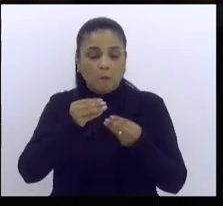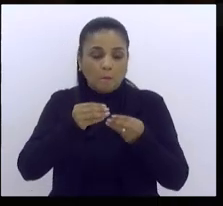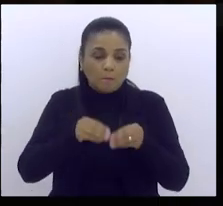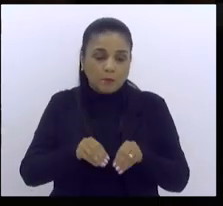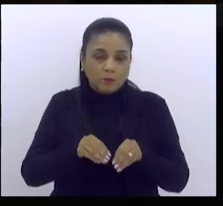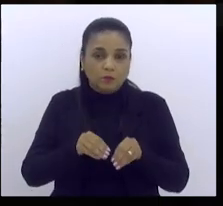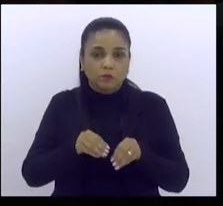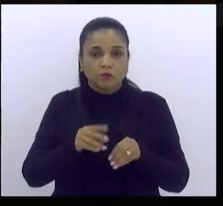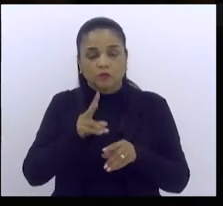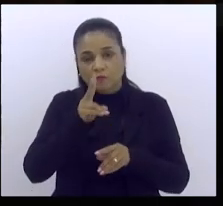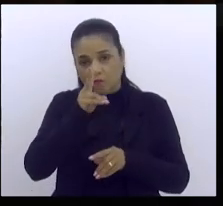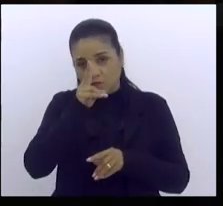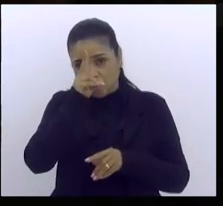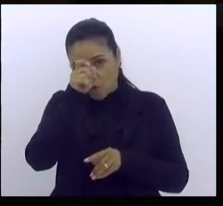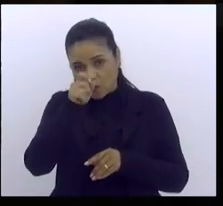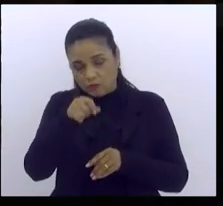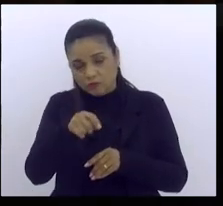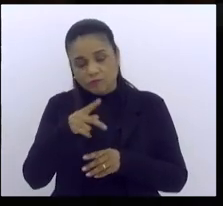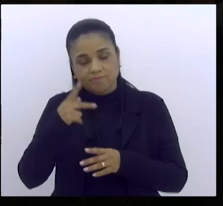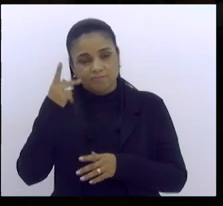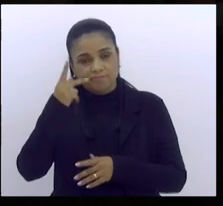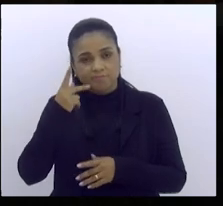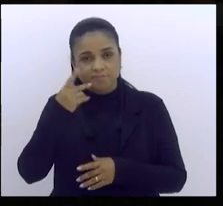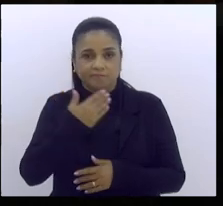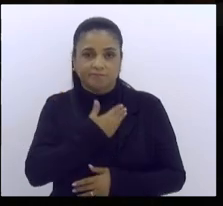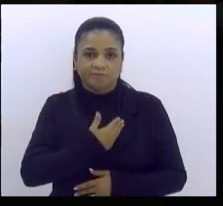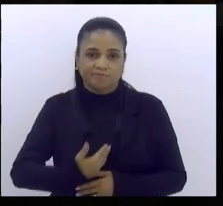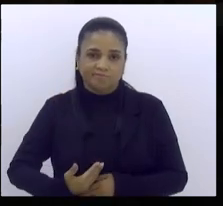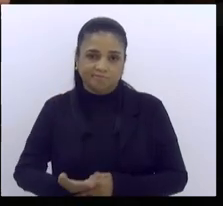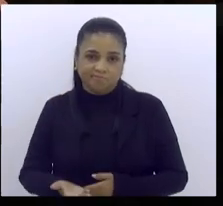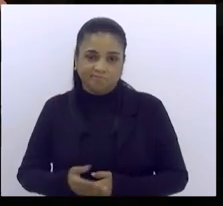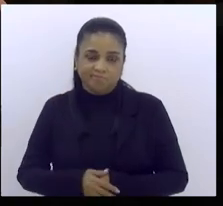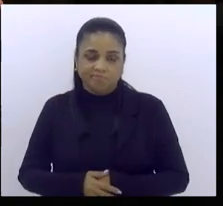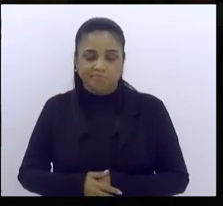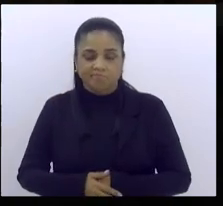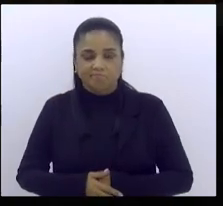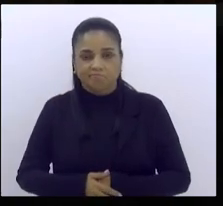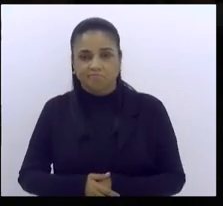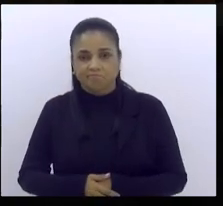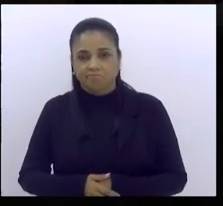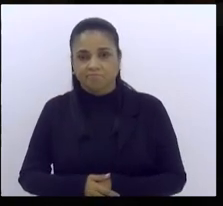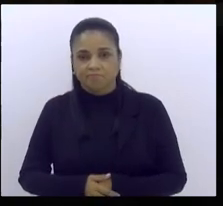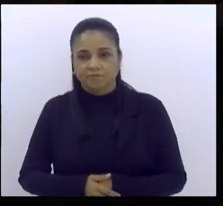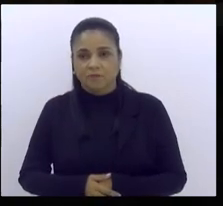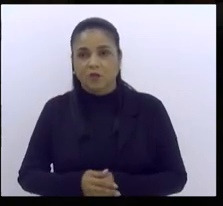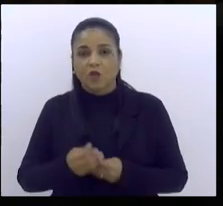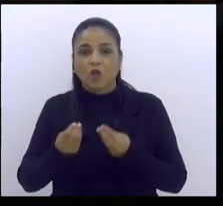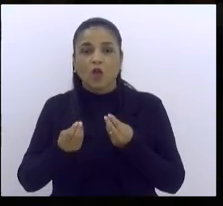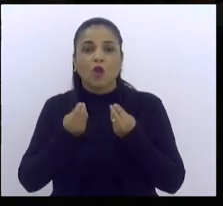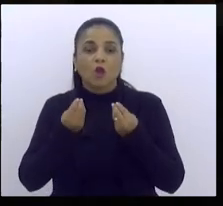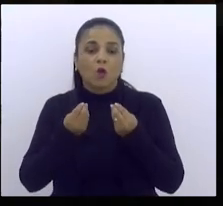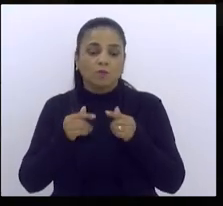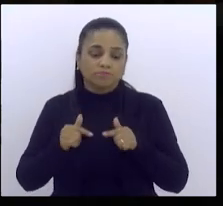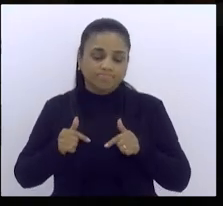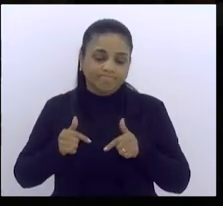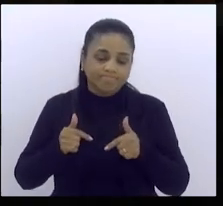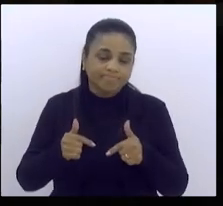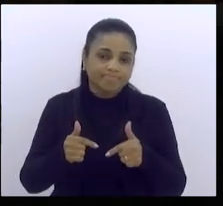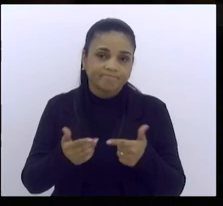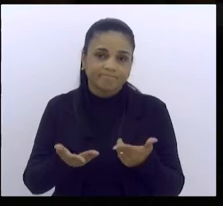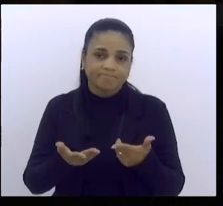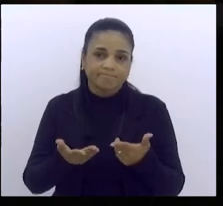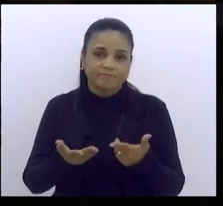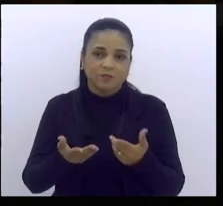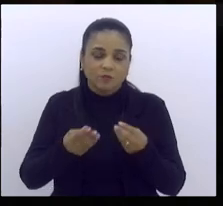prejudique fortemente as suas políticas públicas. E aí, como é que a gente vai enfrentar